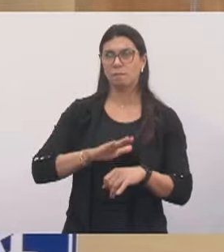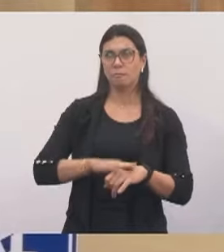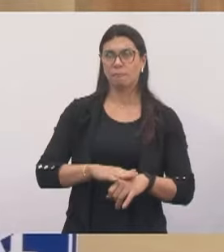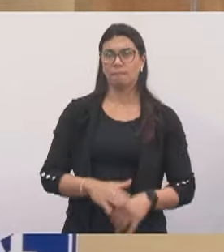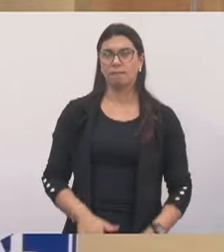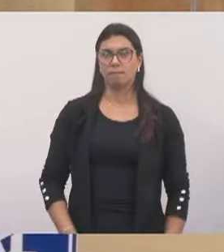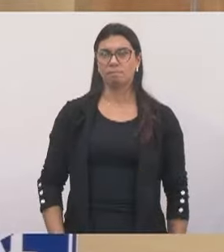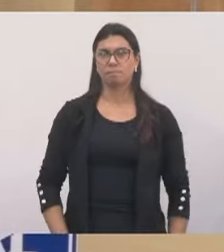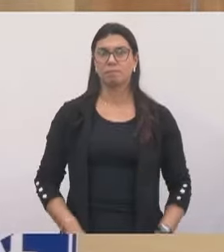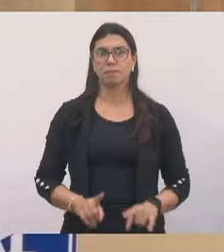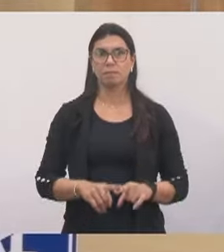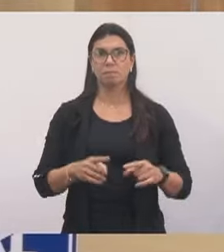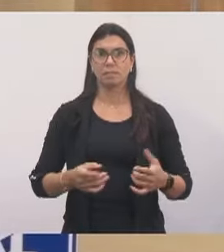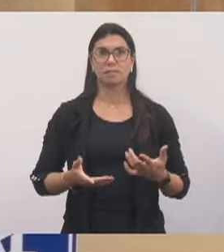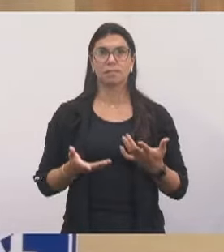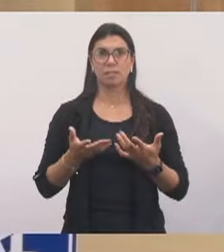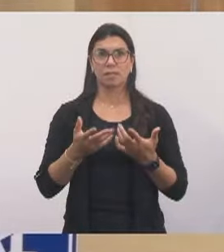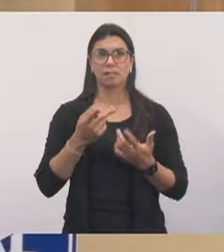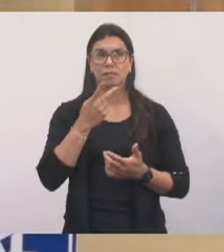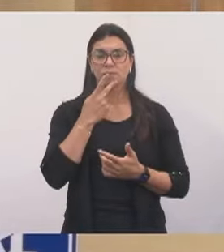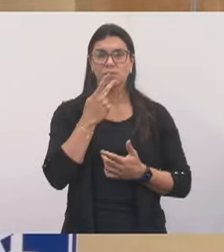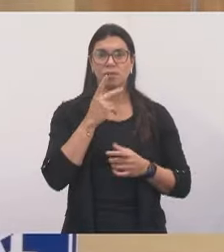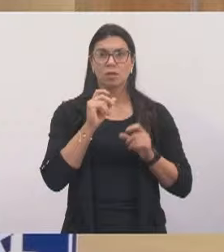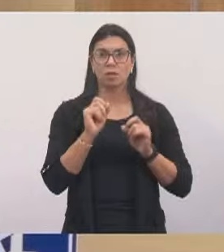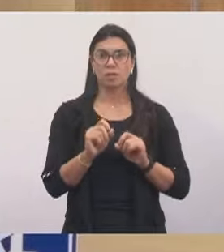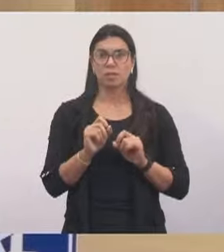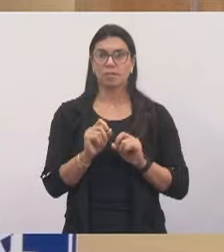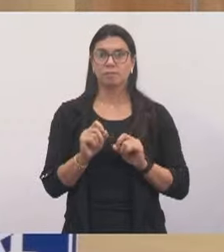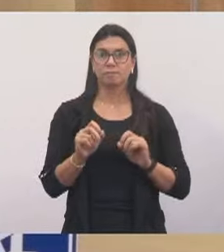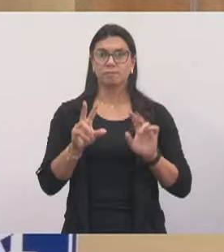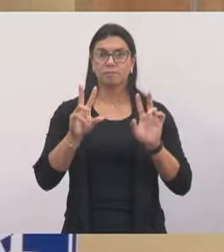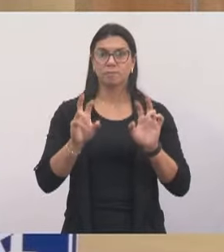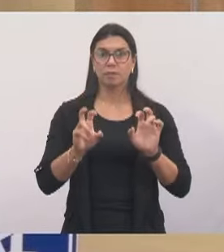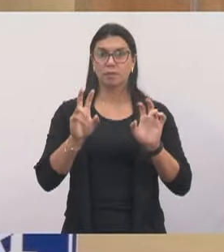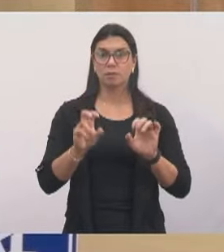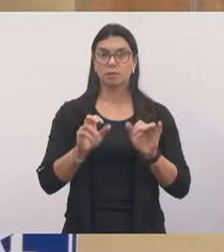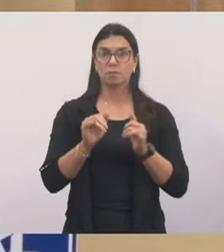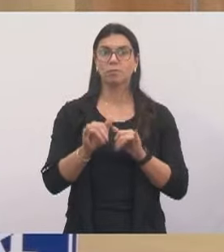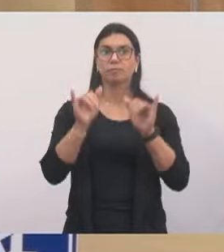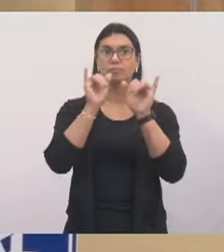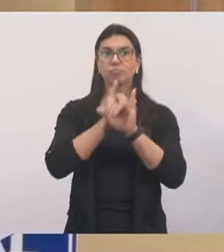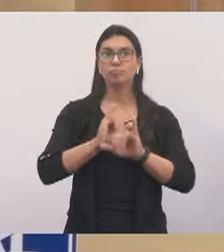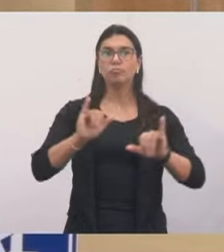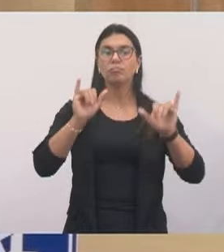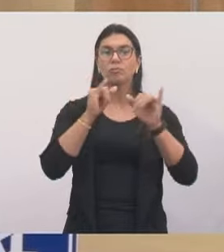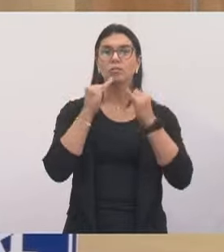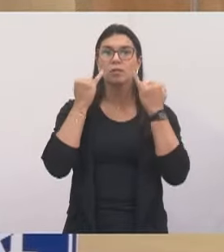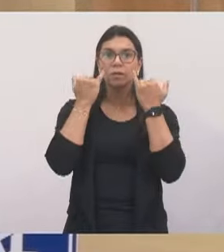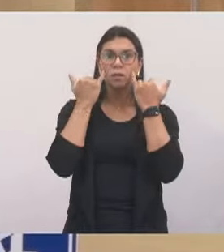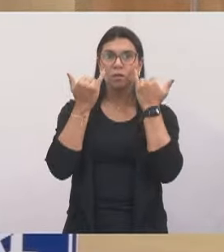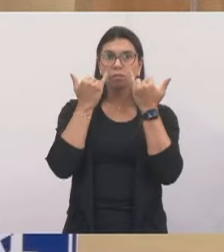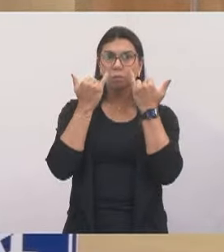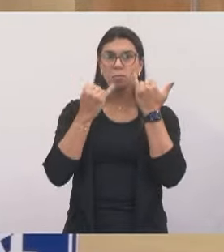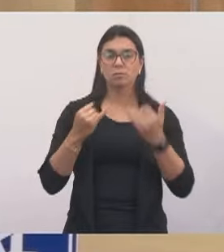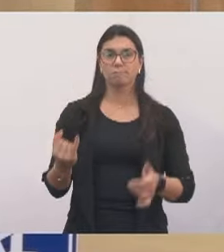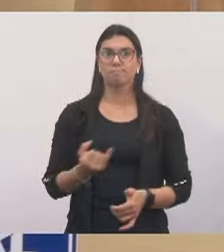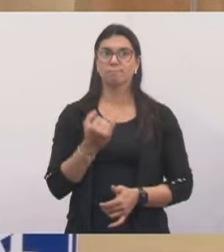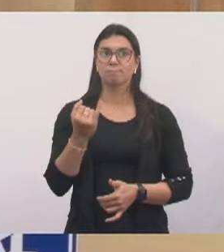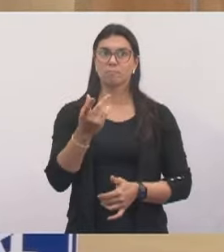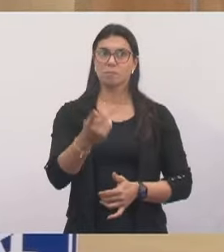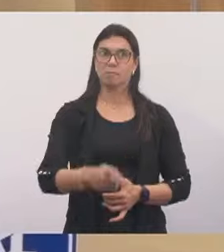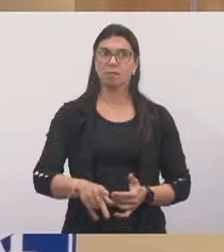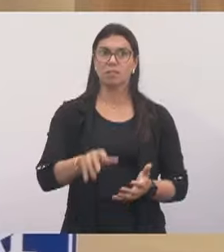só me apegar a questão de declarar de utilidade pública, porque para muitos